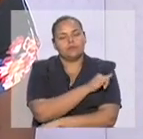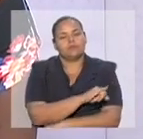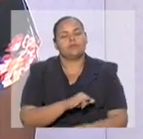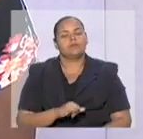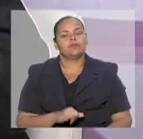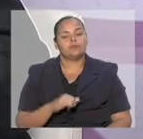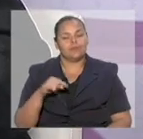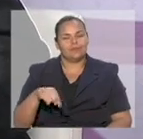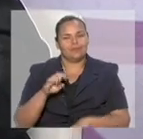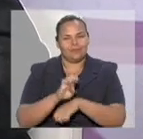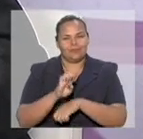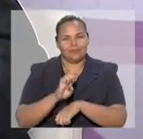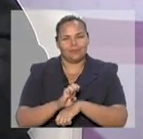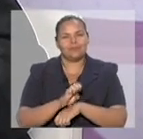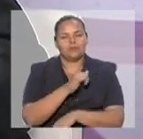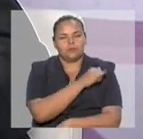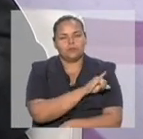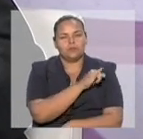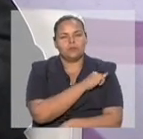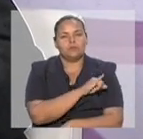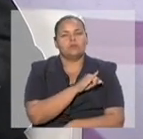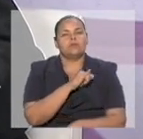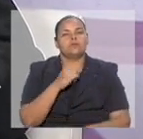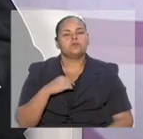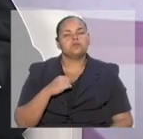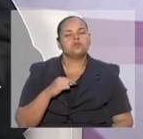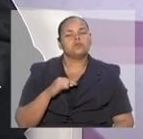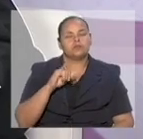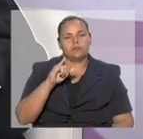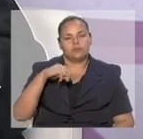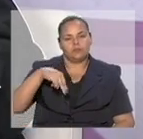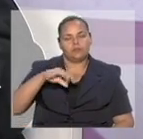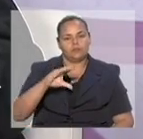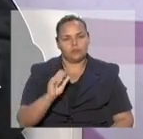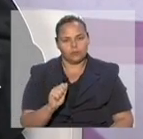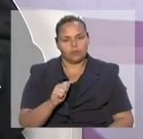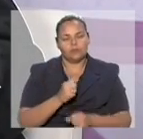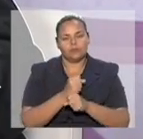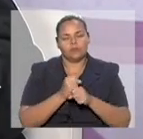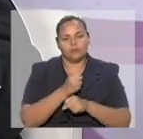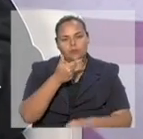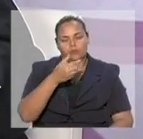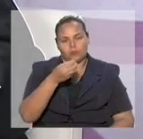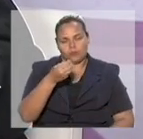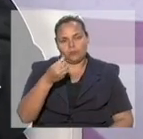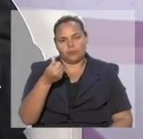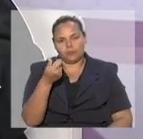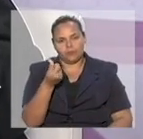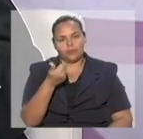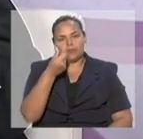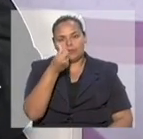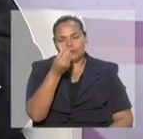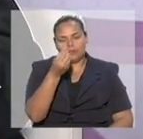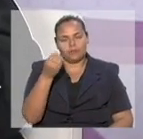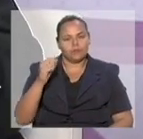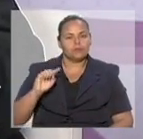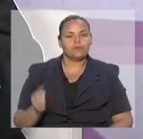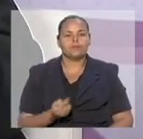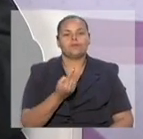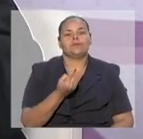Janeiro? Para o estado do Rio de Janeiro, a estimativa, segundo o INCA, para 2016, é a mesma dessa de 600